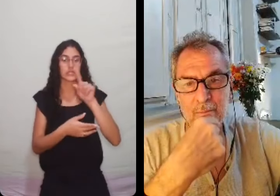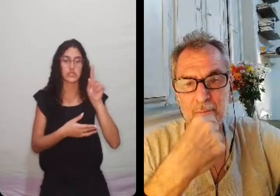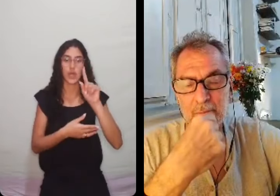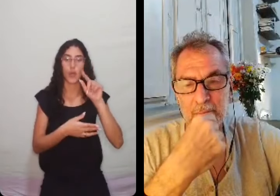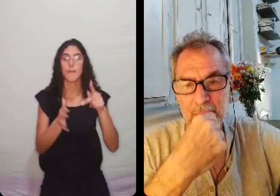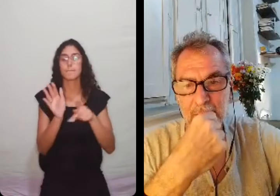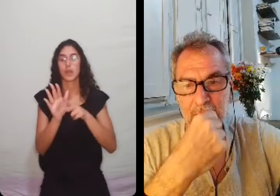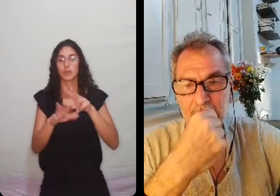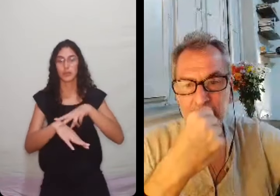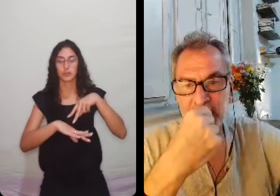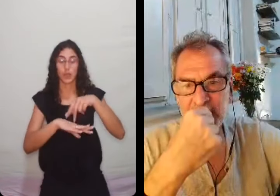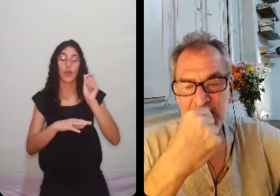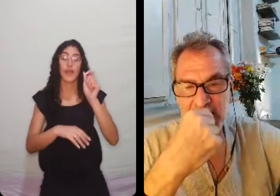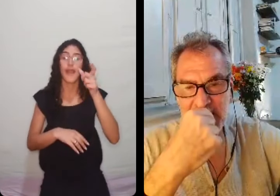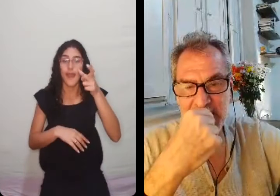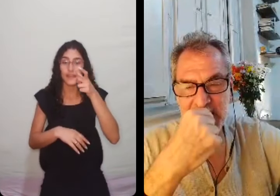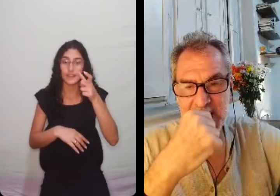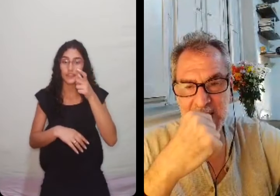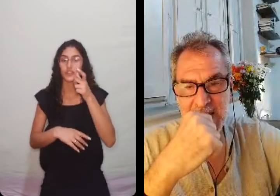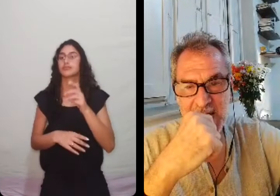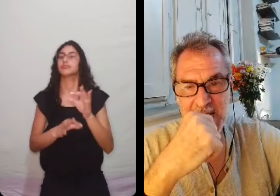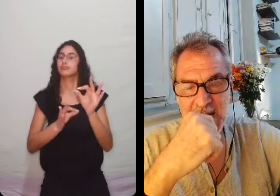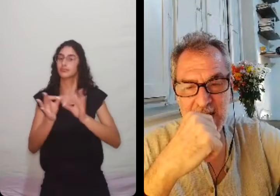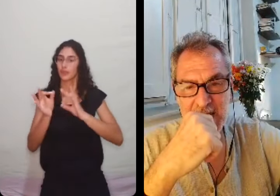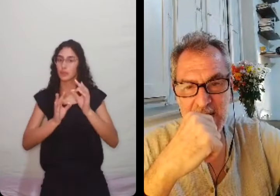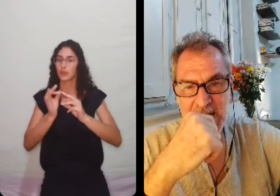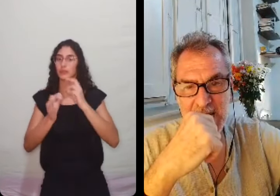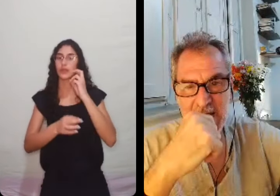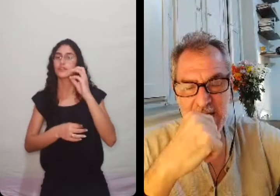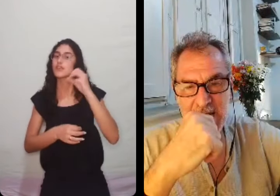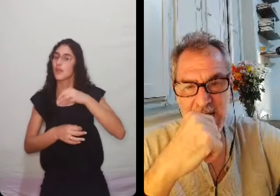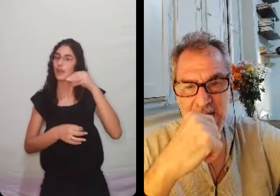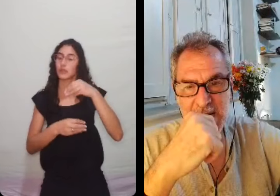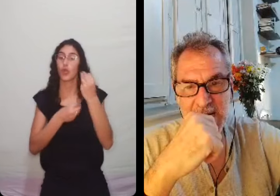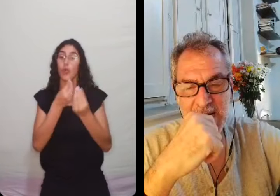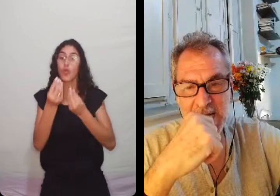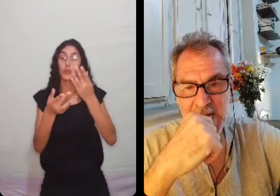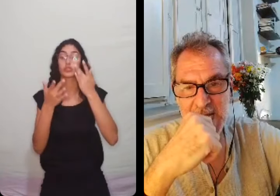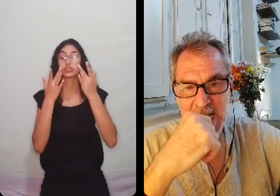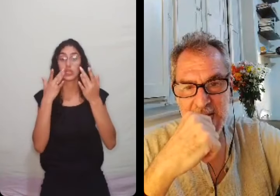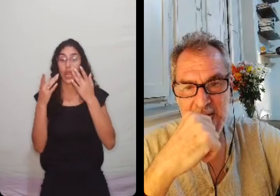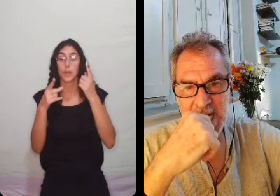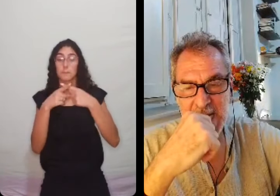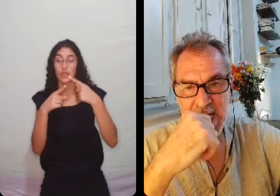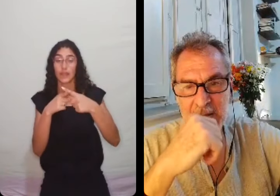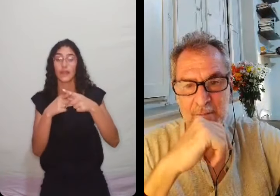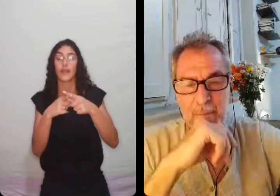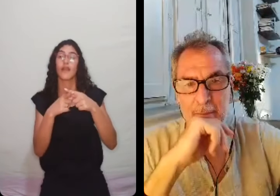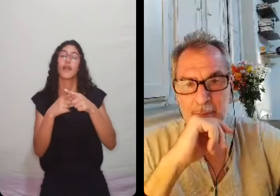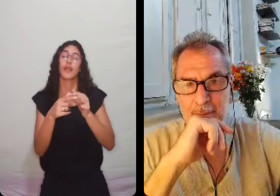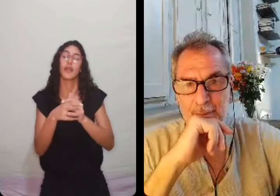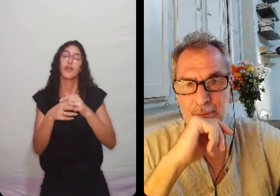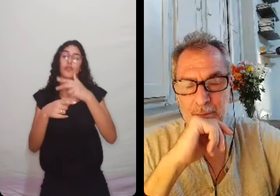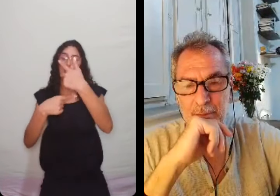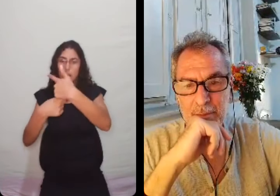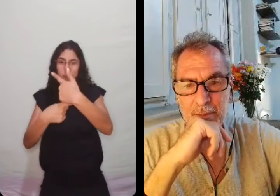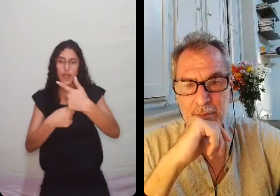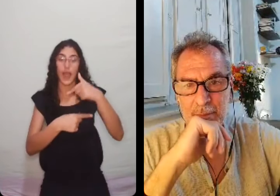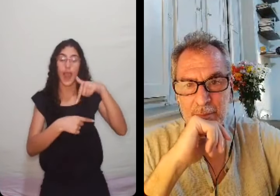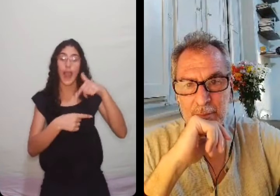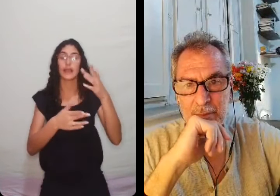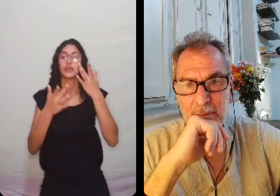prepare os seus 50 minutos como se fosse ao teatro, que foi, inclusive, gravado no palco aqui do Teatro Castro Mendes,